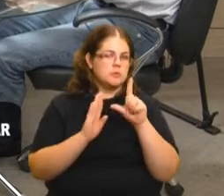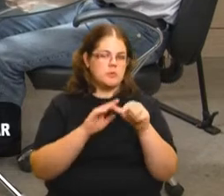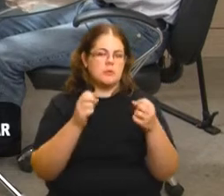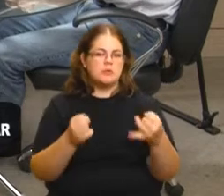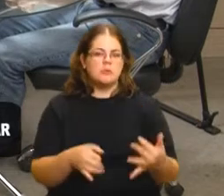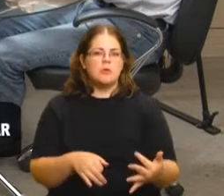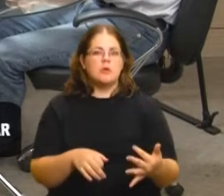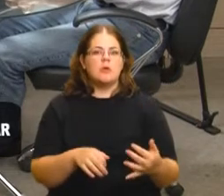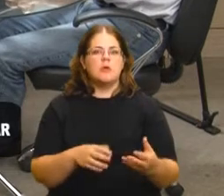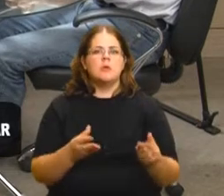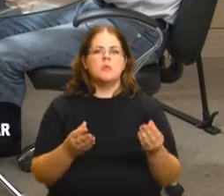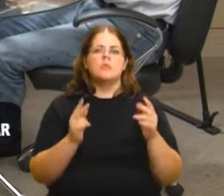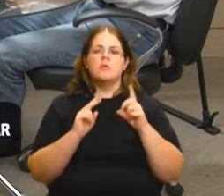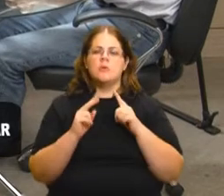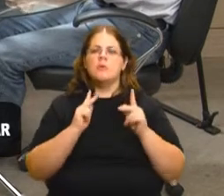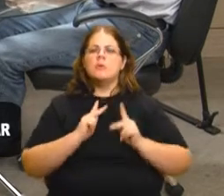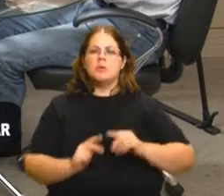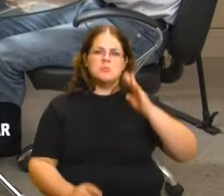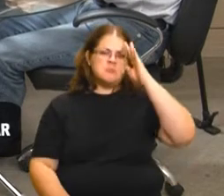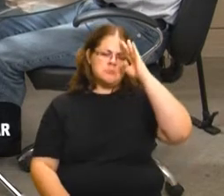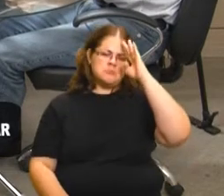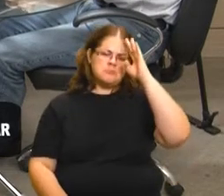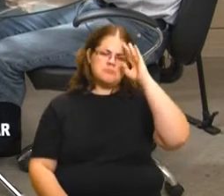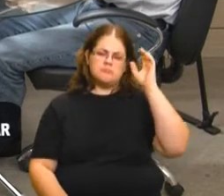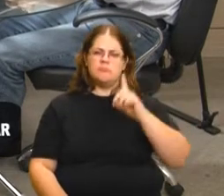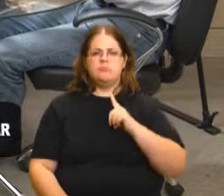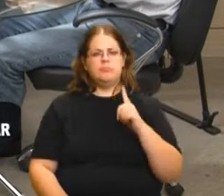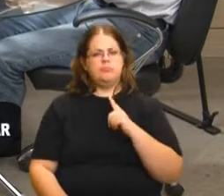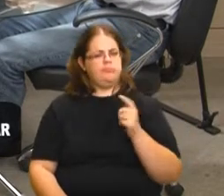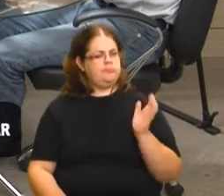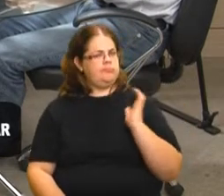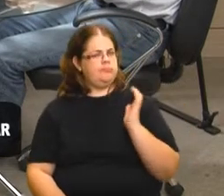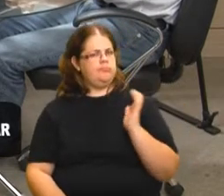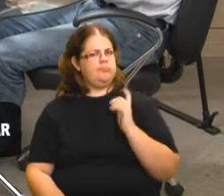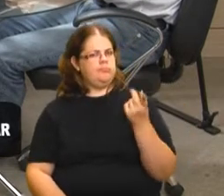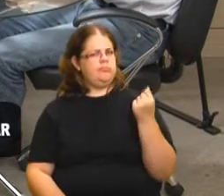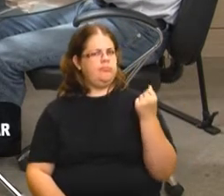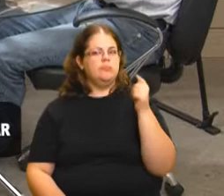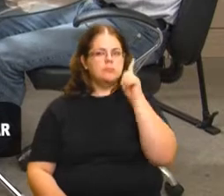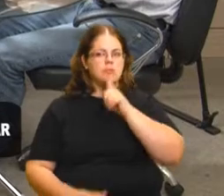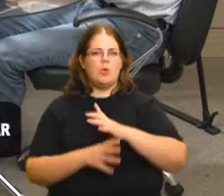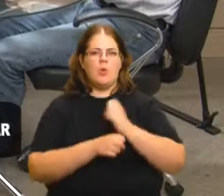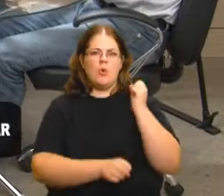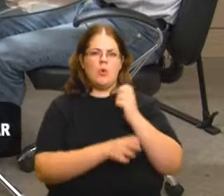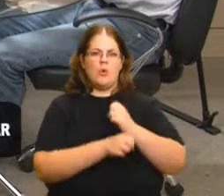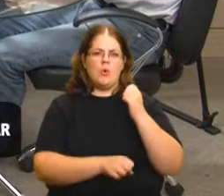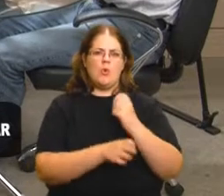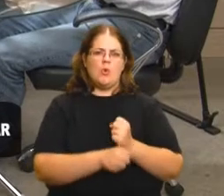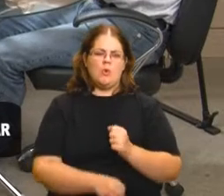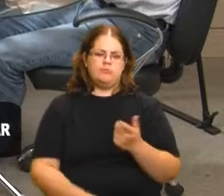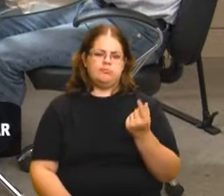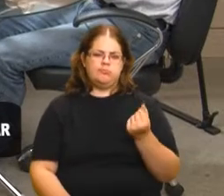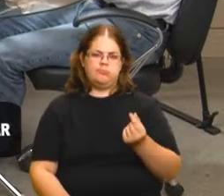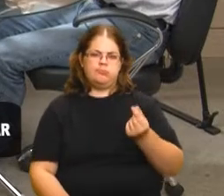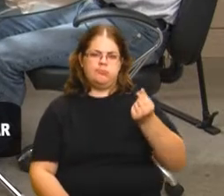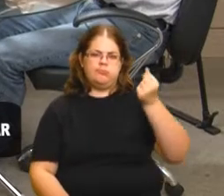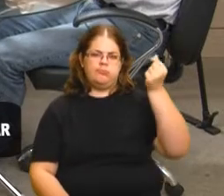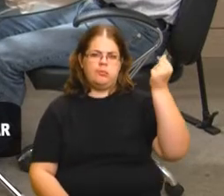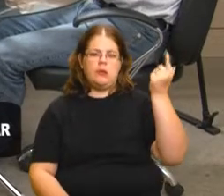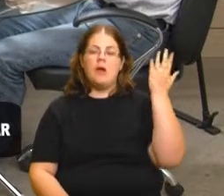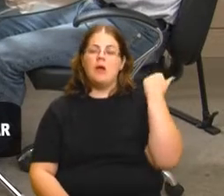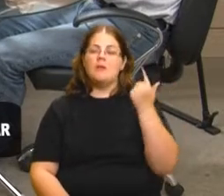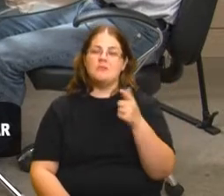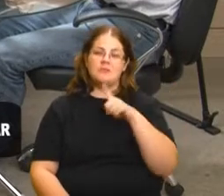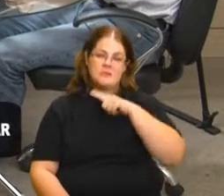tratar, mas o enriquecimento de alguns militares no período da ditadura, porque aquilo que o senhor disse no início, na